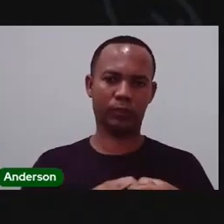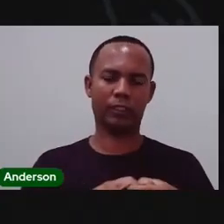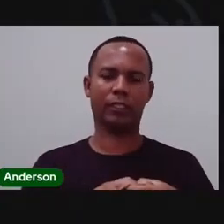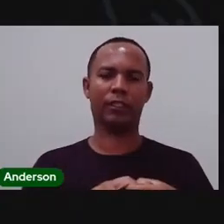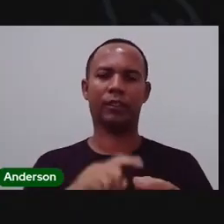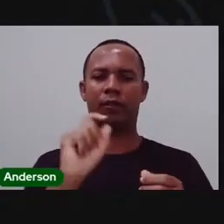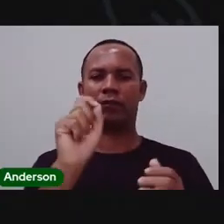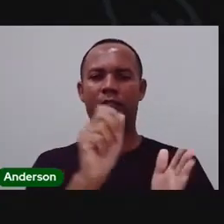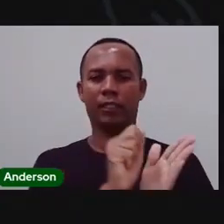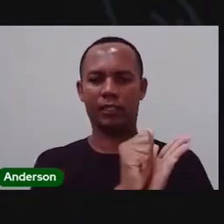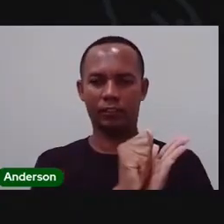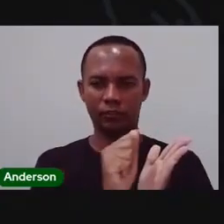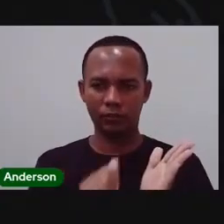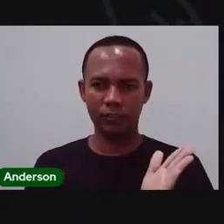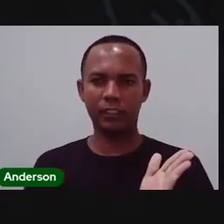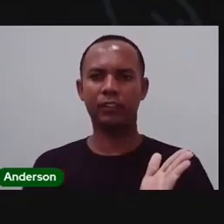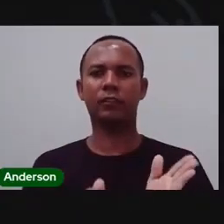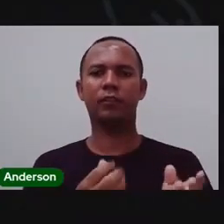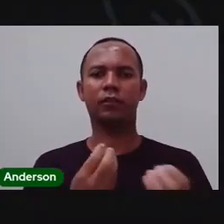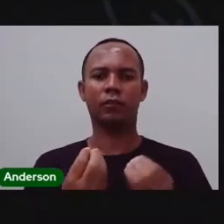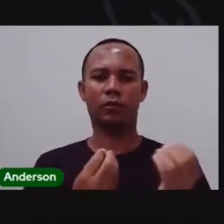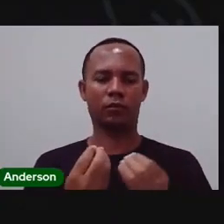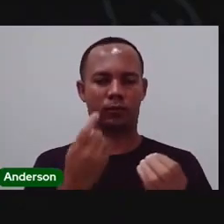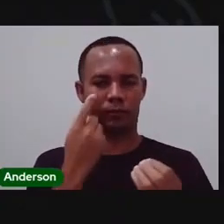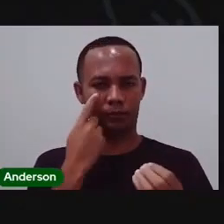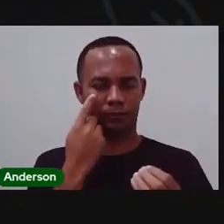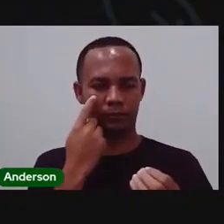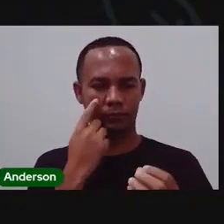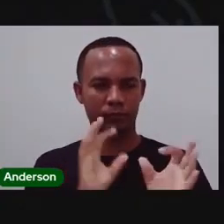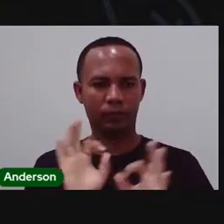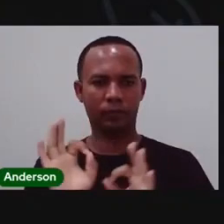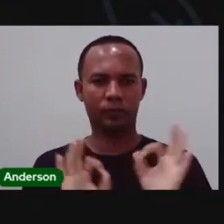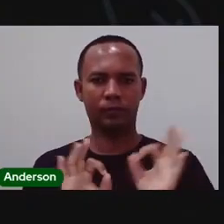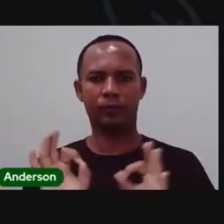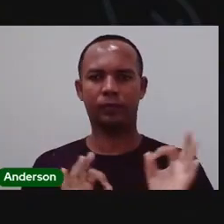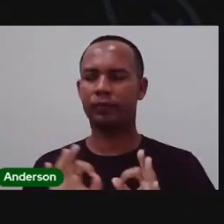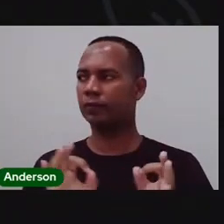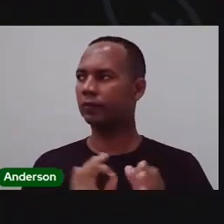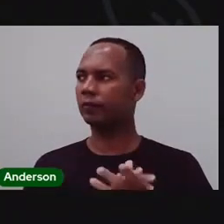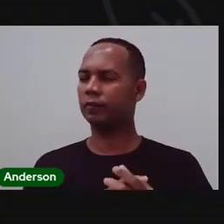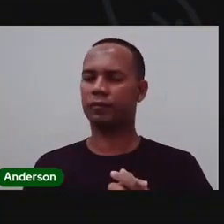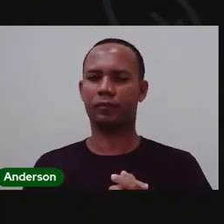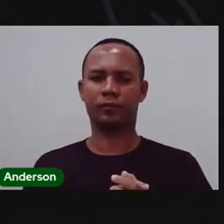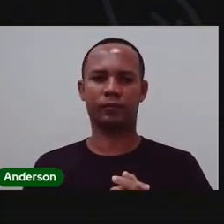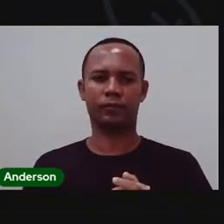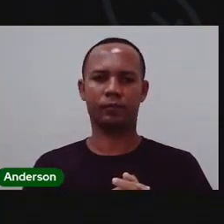nossa atividade. Deixa eu só dar uma arrumadinha aqui para vocês.